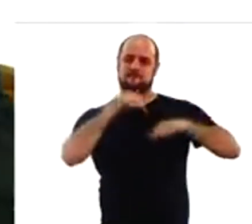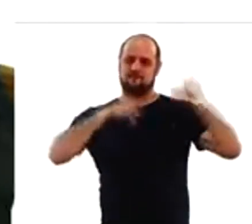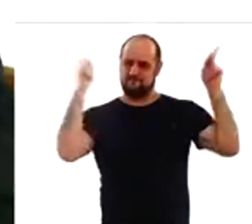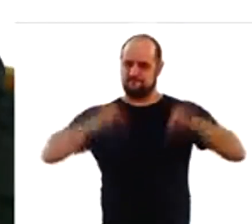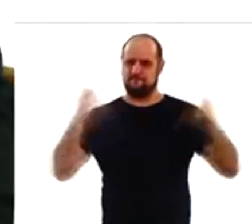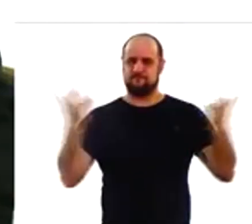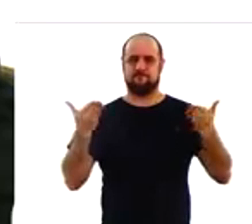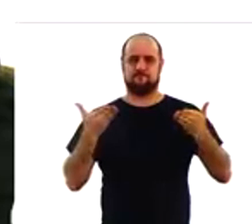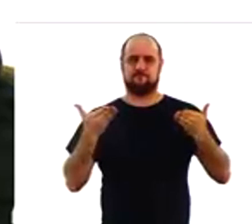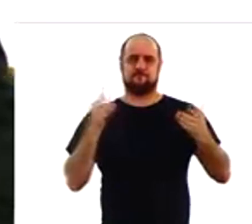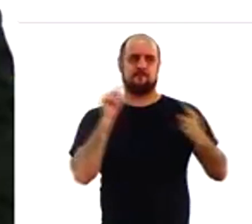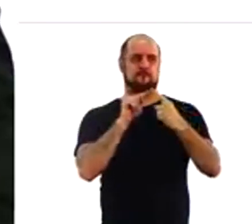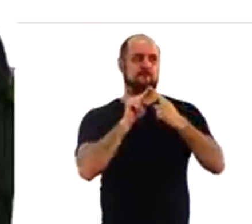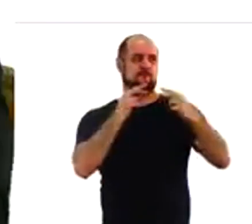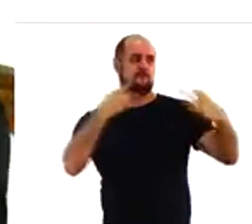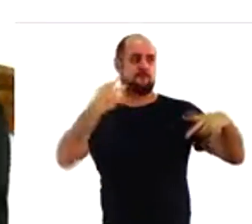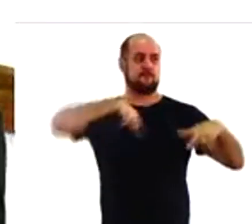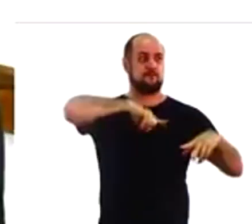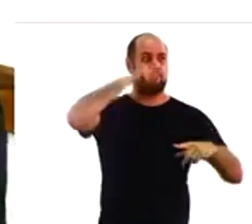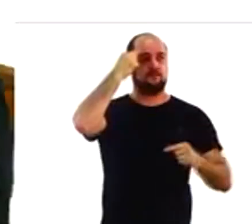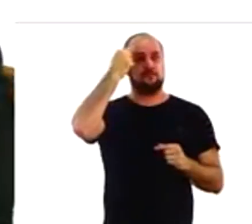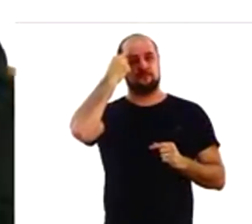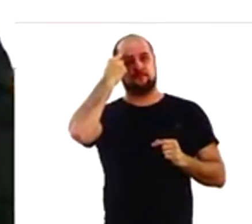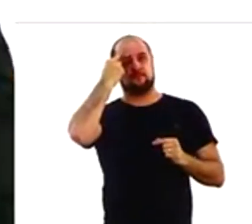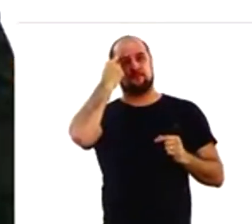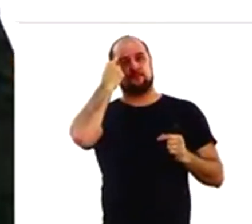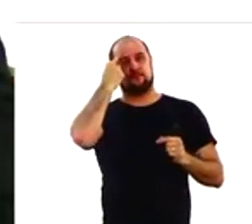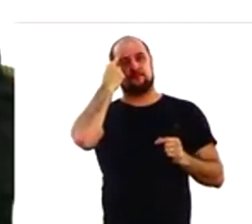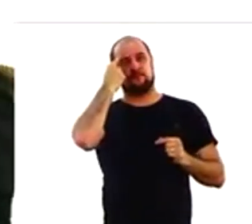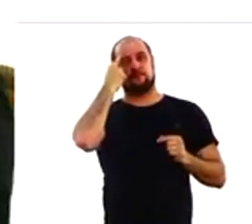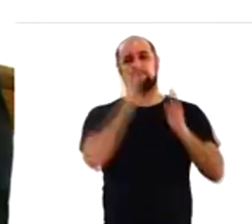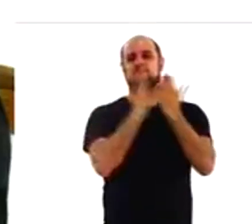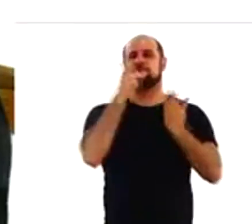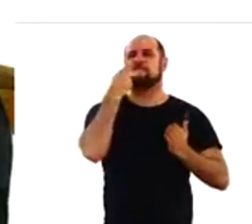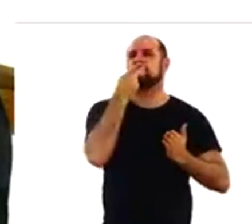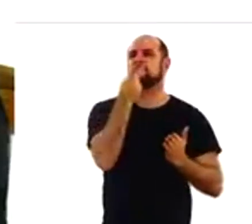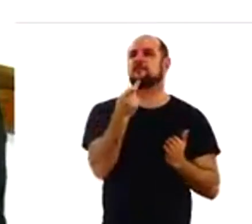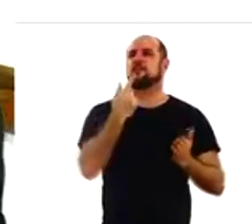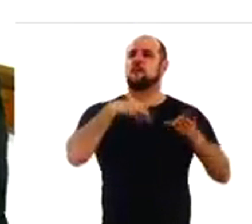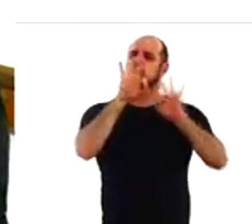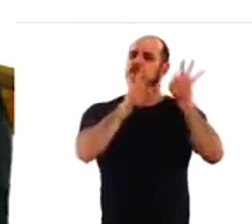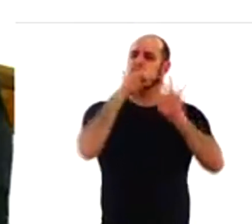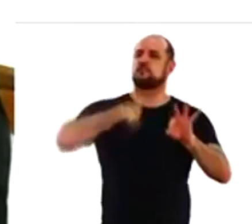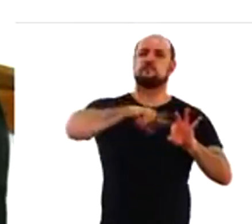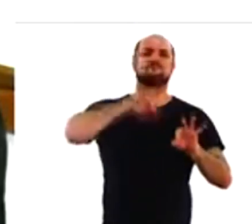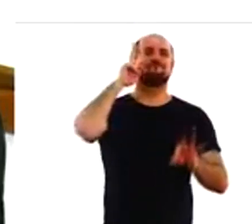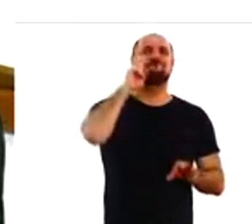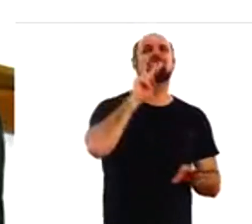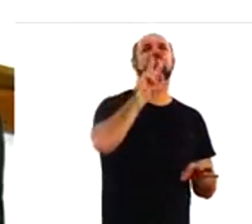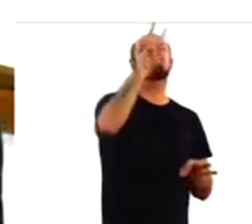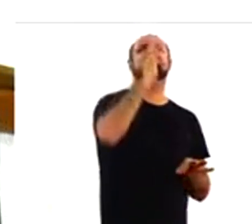com o que pensamos que a palavra de Deus fala. Esse é um motivo para olharmos sempre para